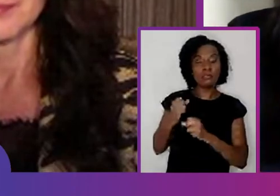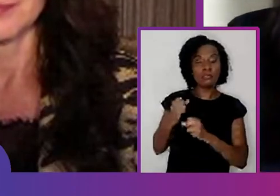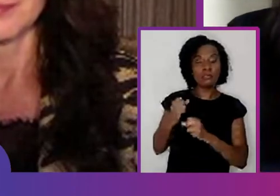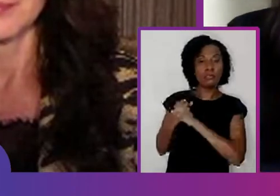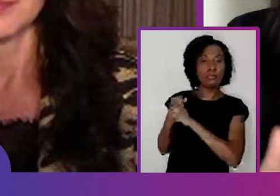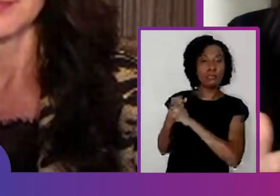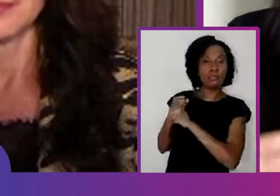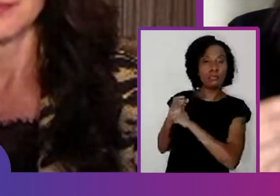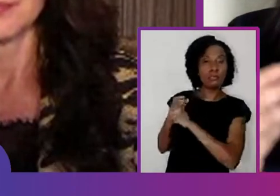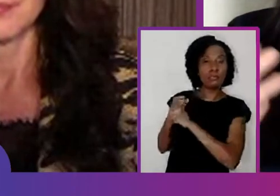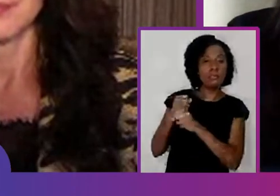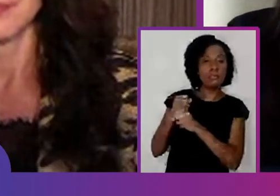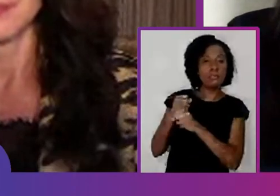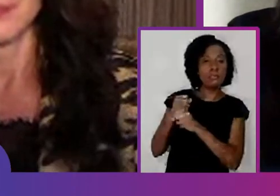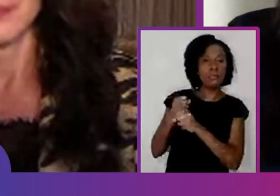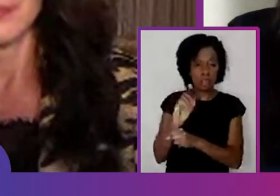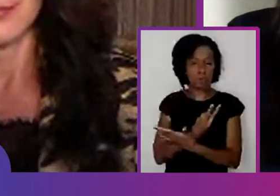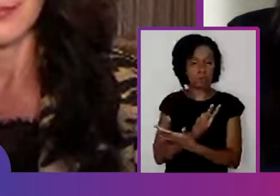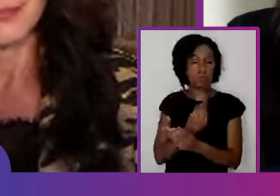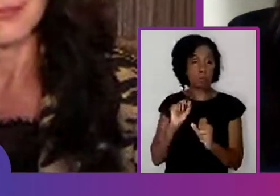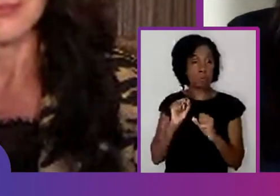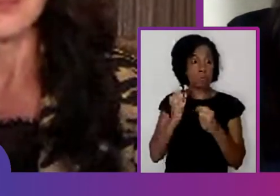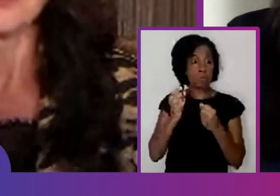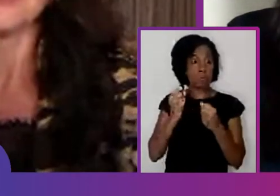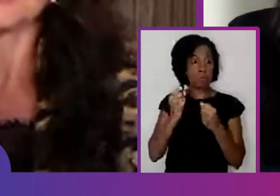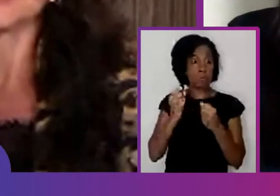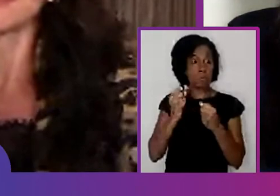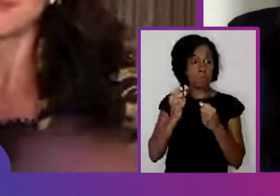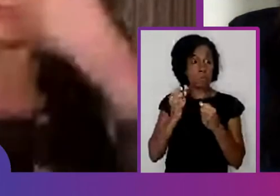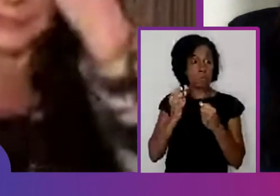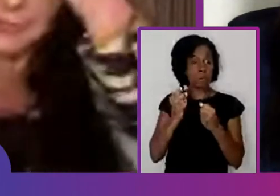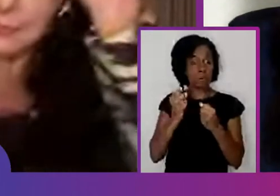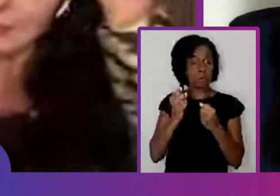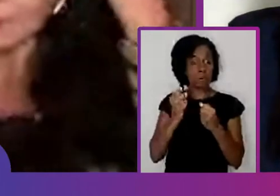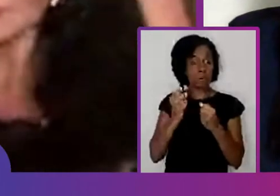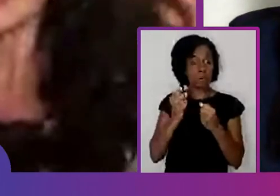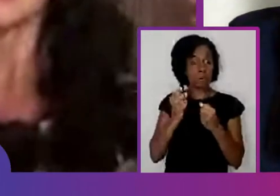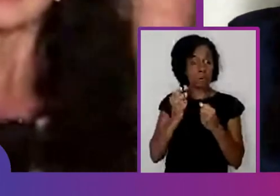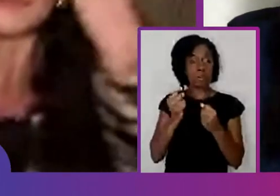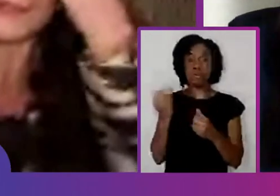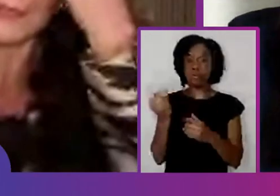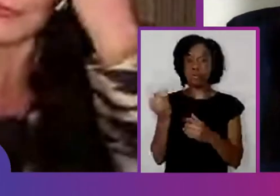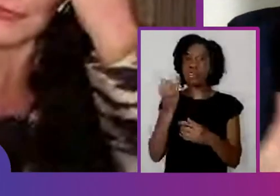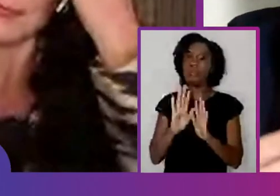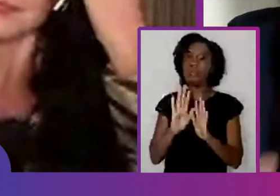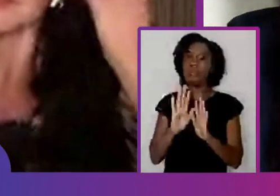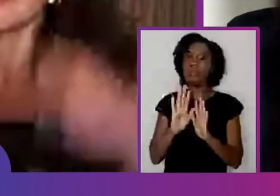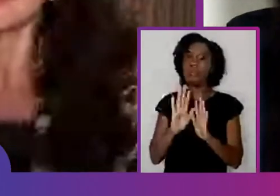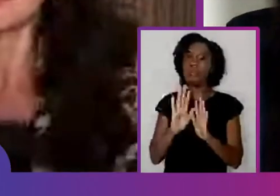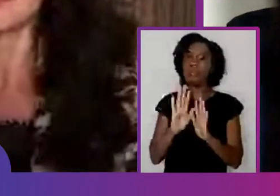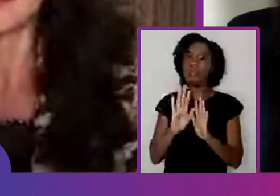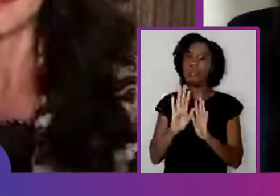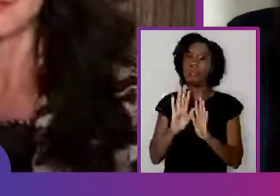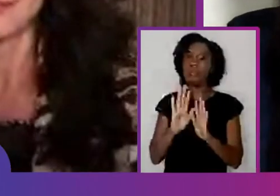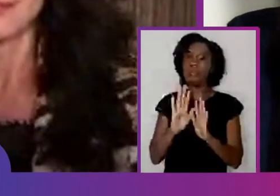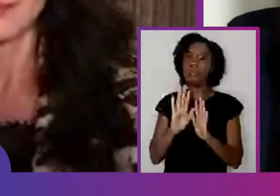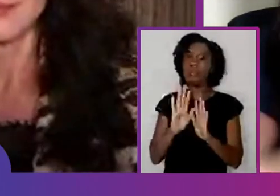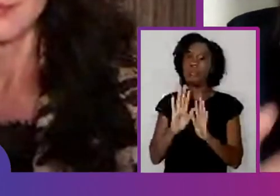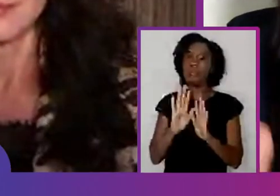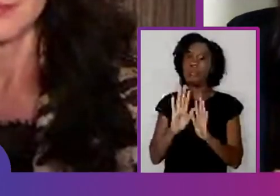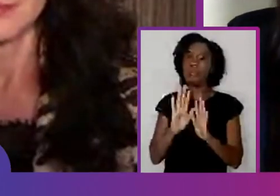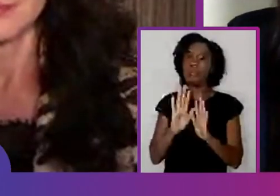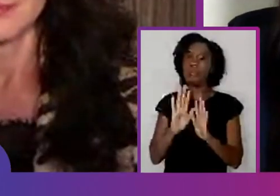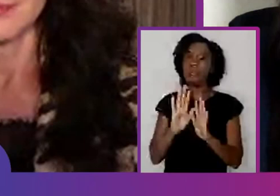estava vivendo uma situação de questionamento disso. Tanto que começou a aparecer muitos influencers, muitas pessoas nas redes